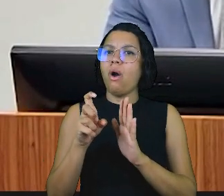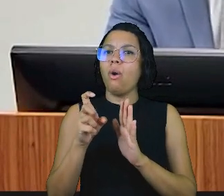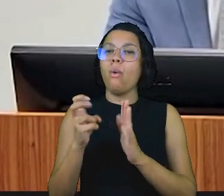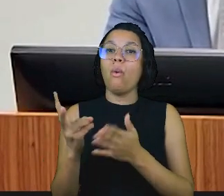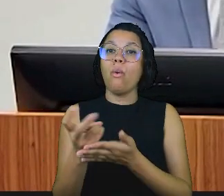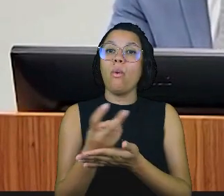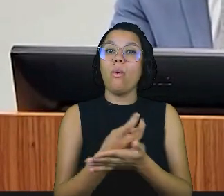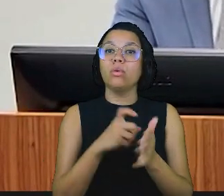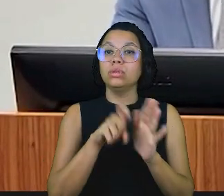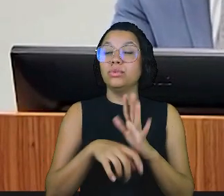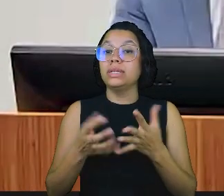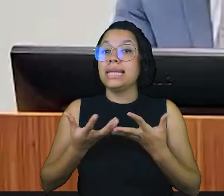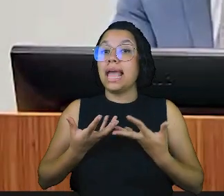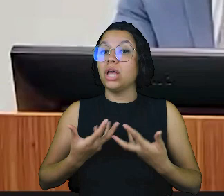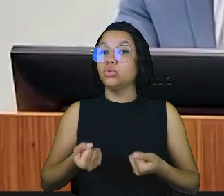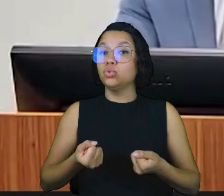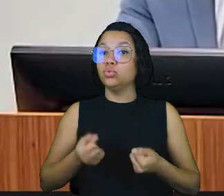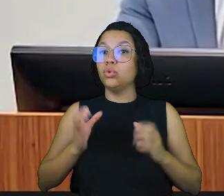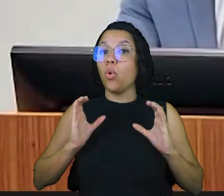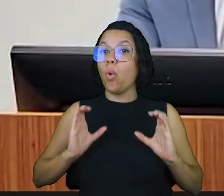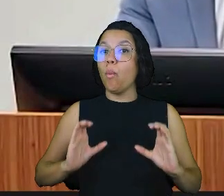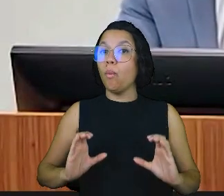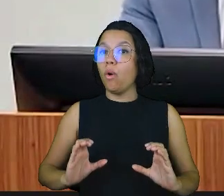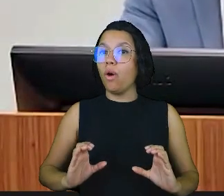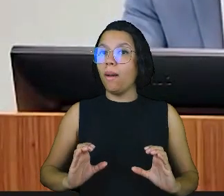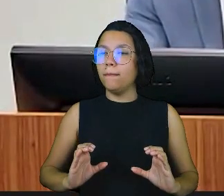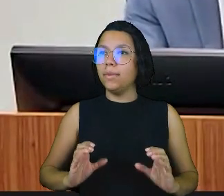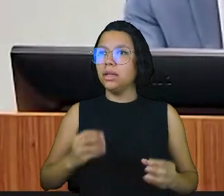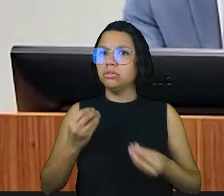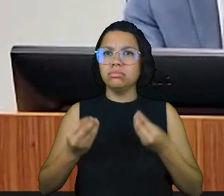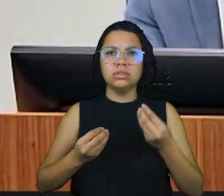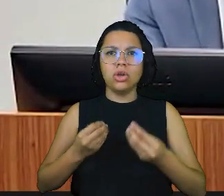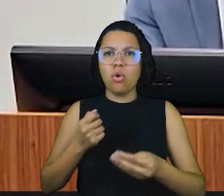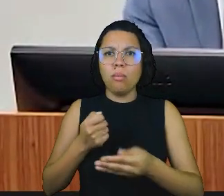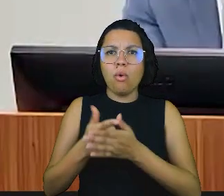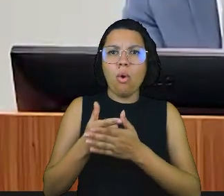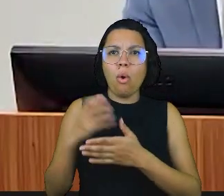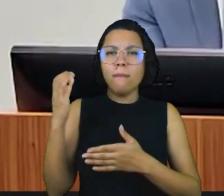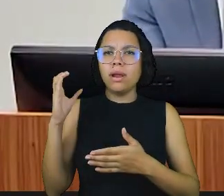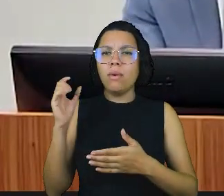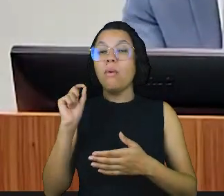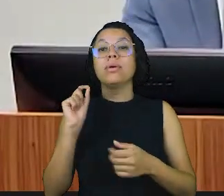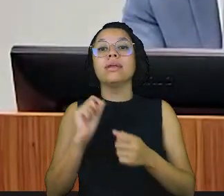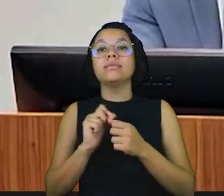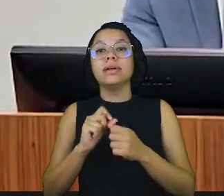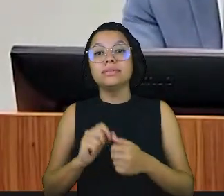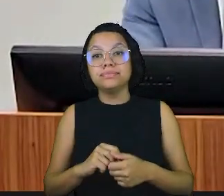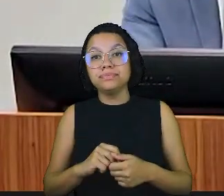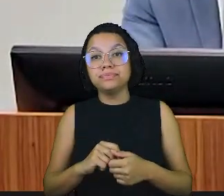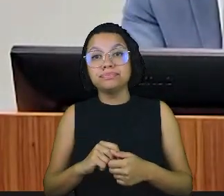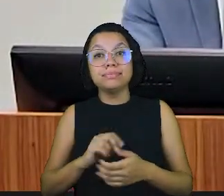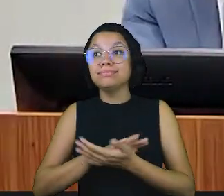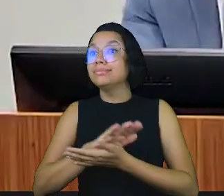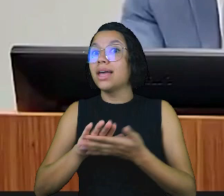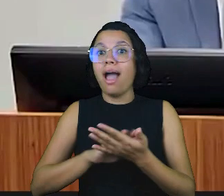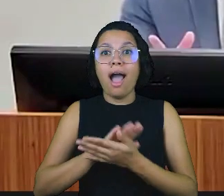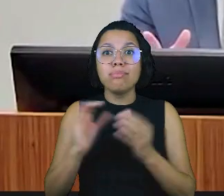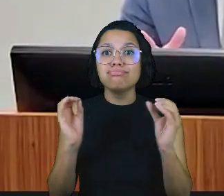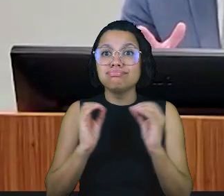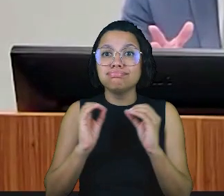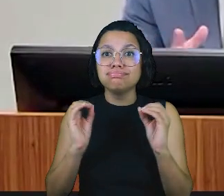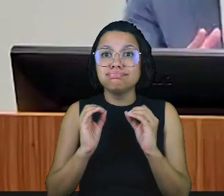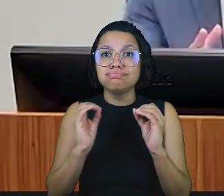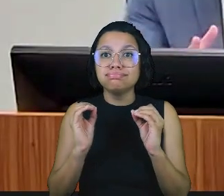torna incobrável o crédito, o que você faz? Nada, absolutamente nada.